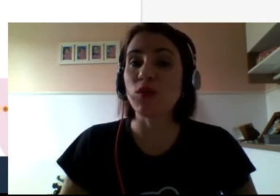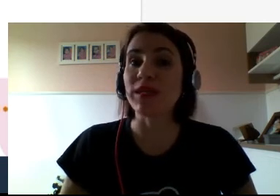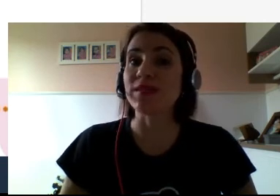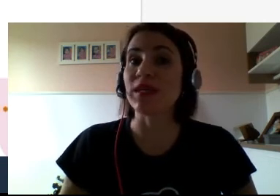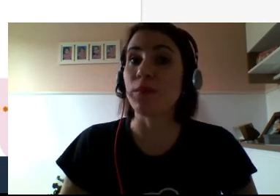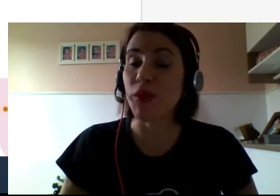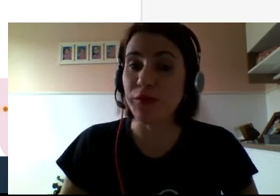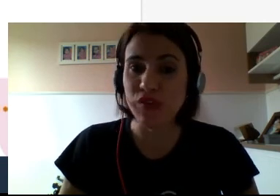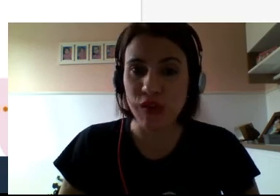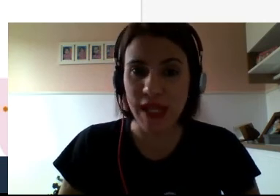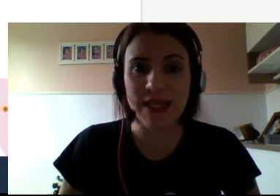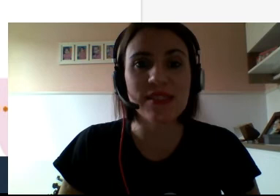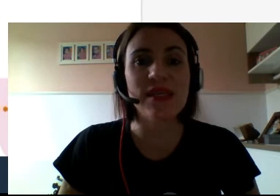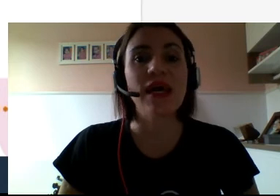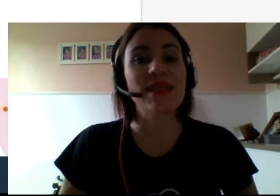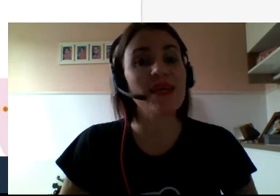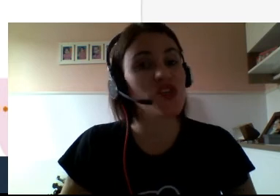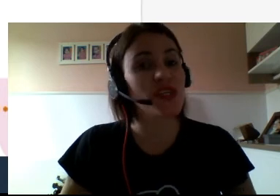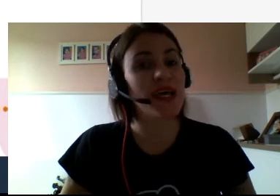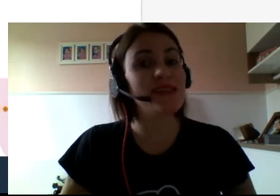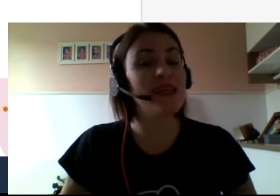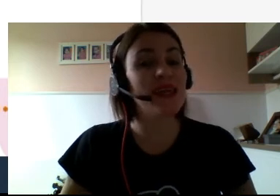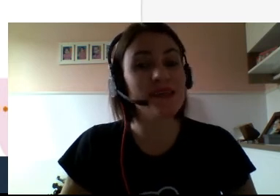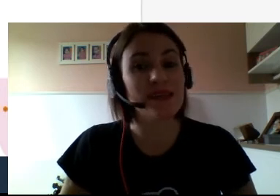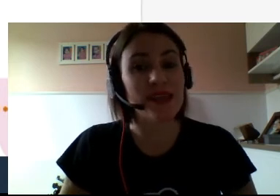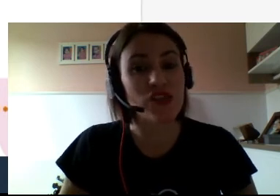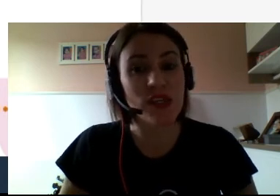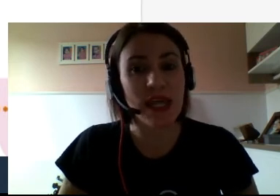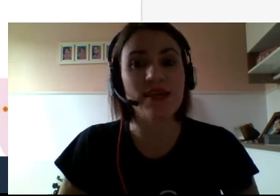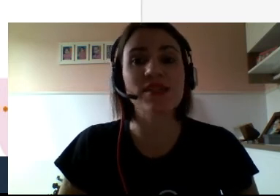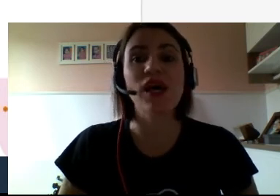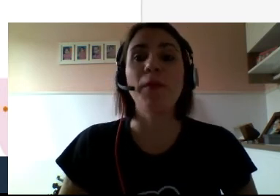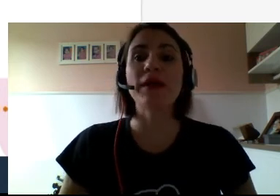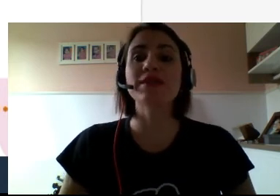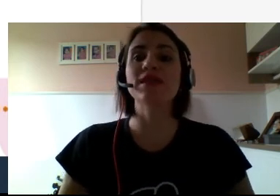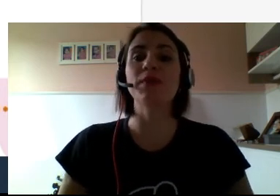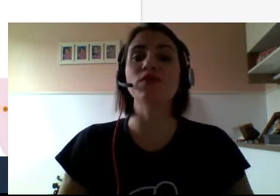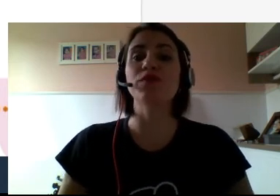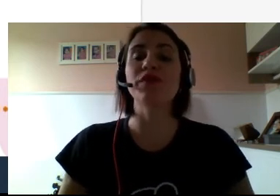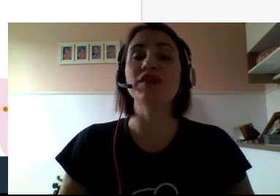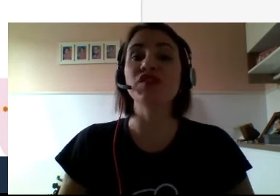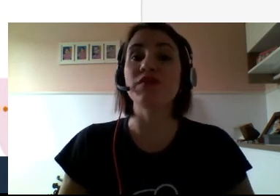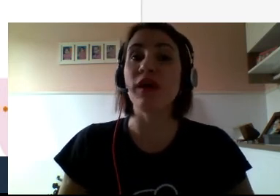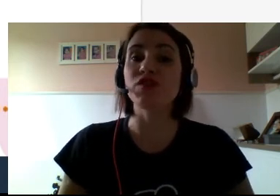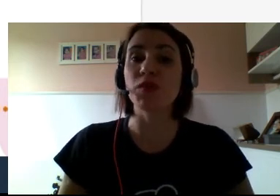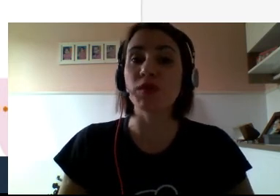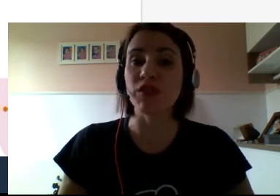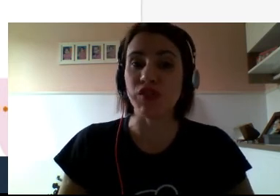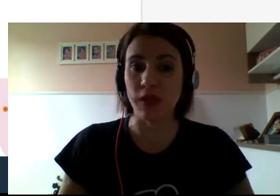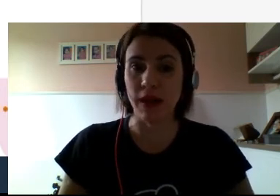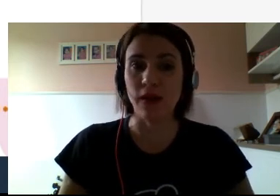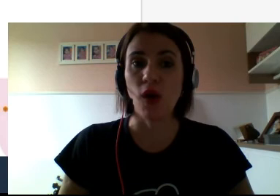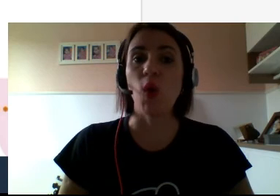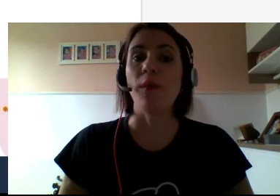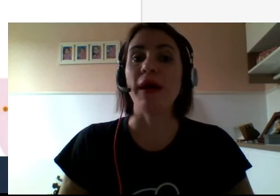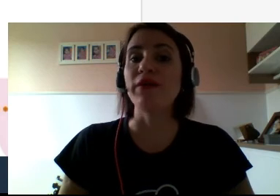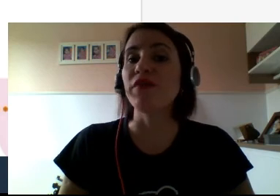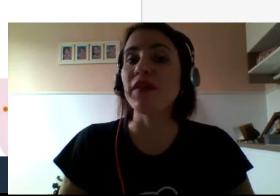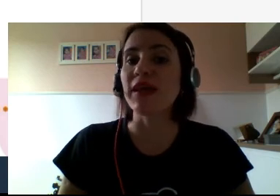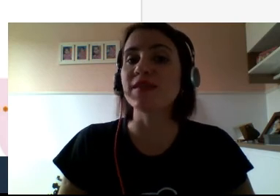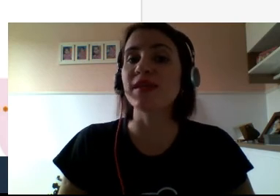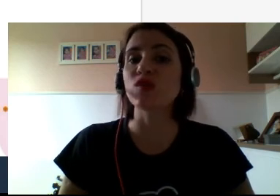teatro amadoras e profissionais nacionais e internacionais participam do festival de Curitiba